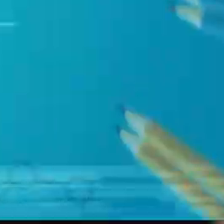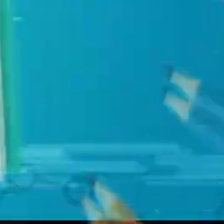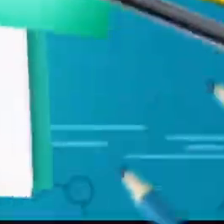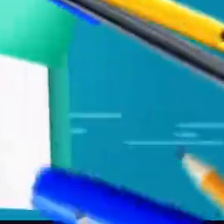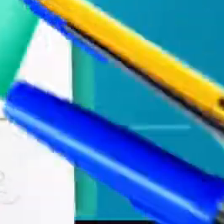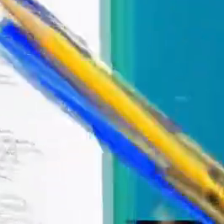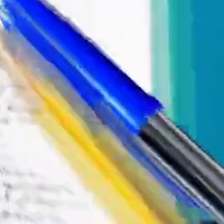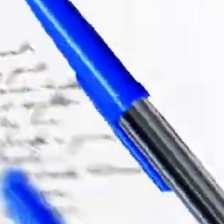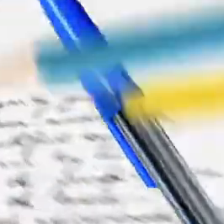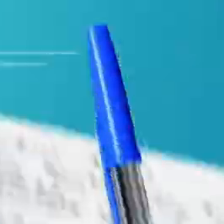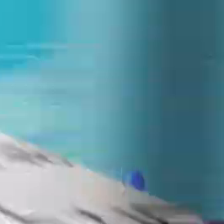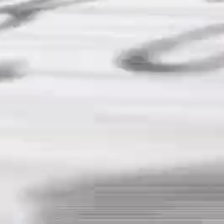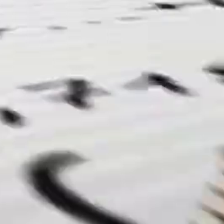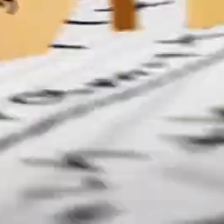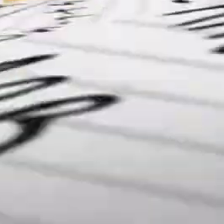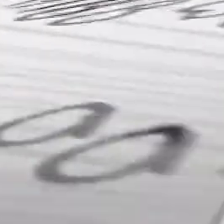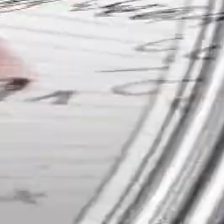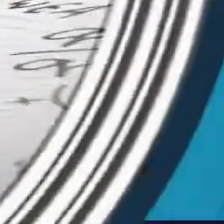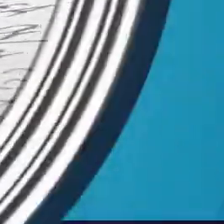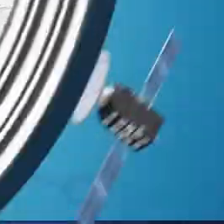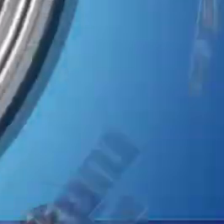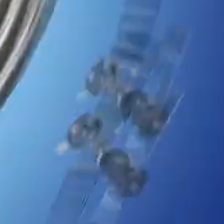E aí